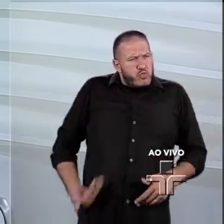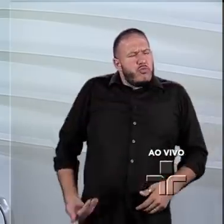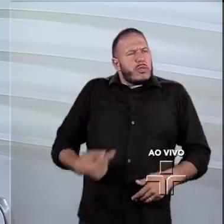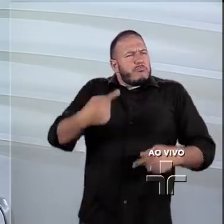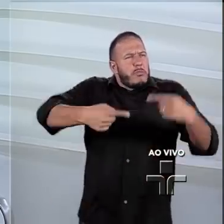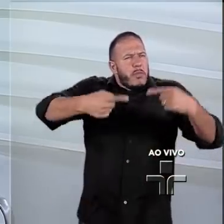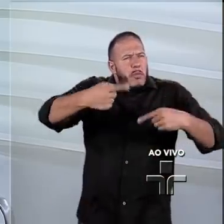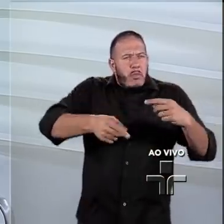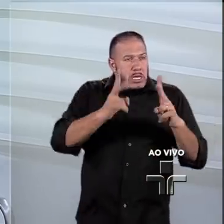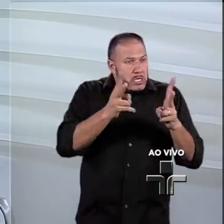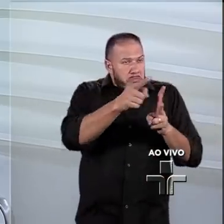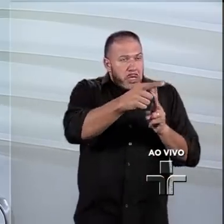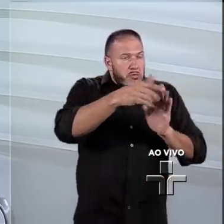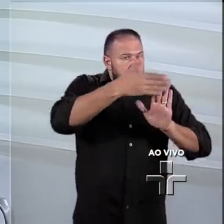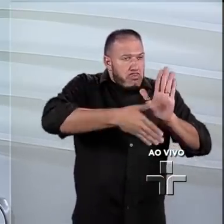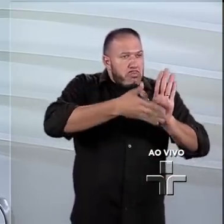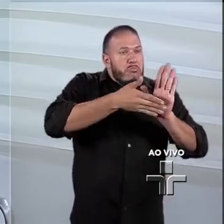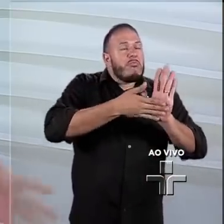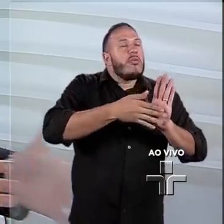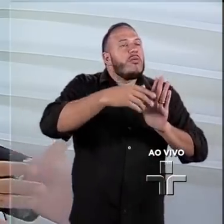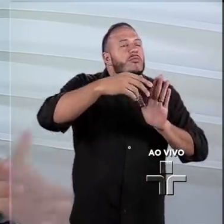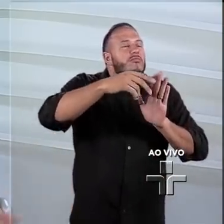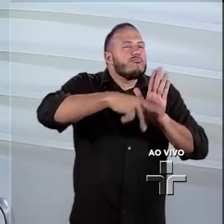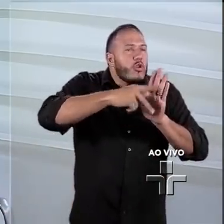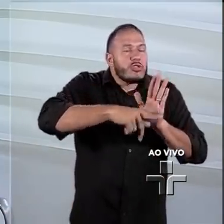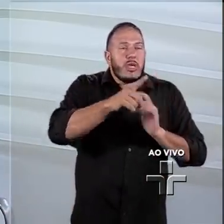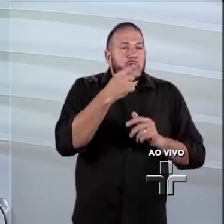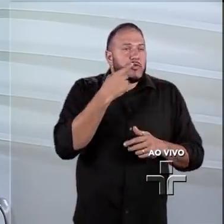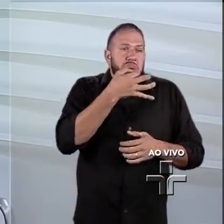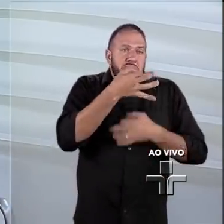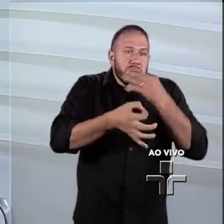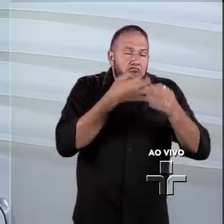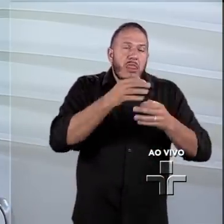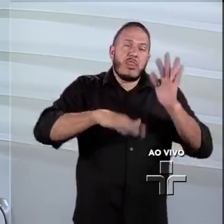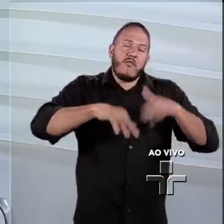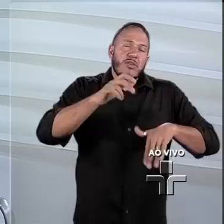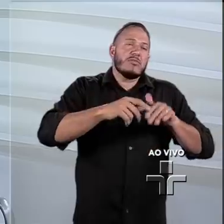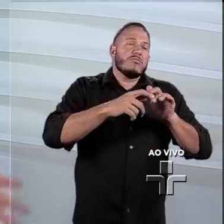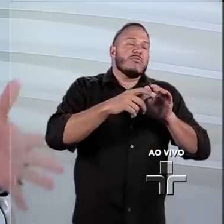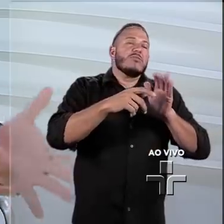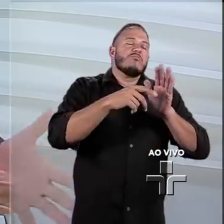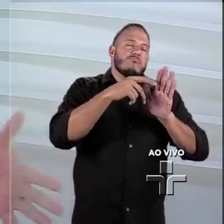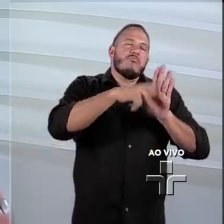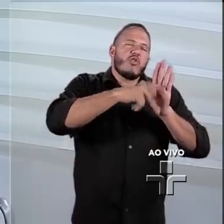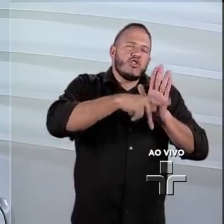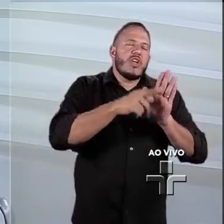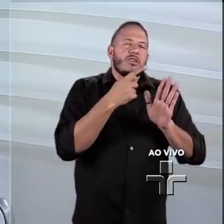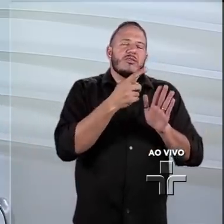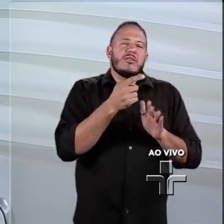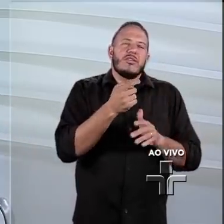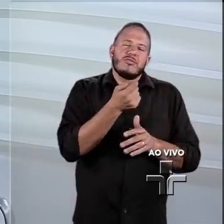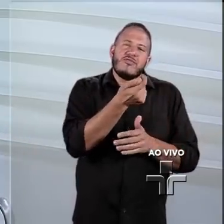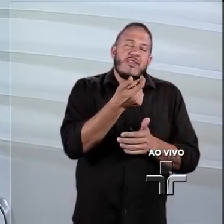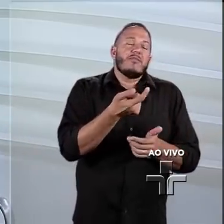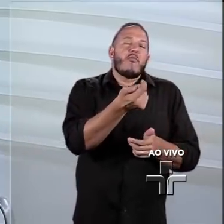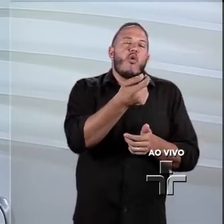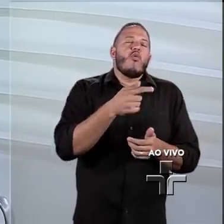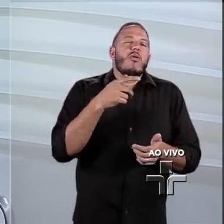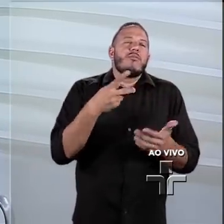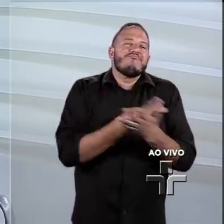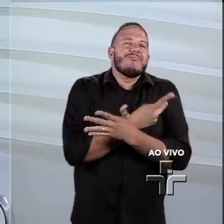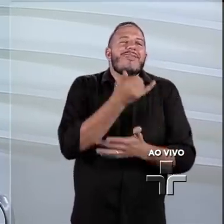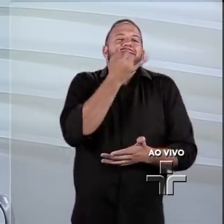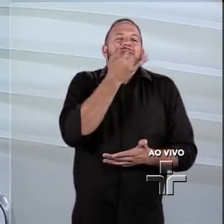mesmos projetos que você menciona, talvez o projeto não tivesse saído com os erros de implementação que você menciona.